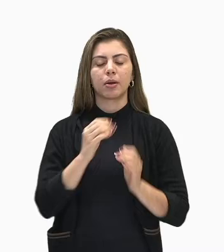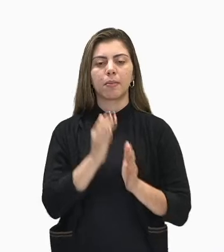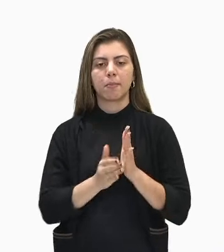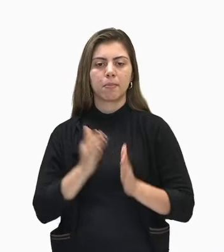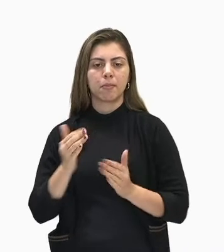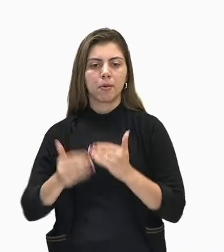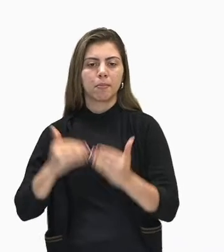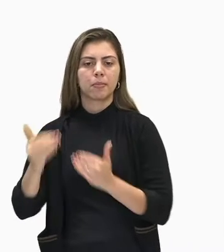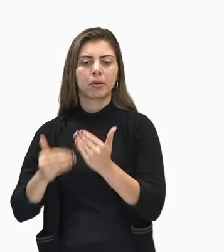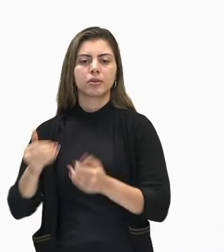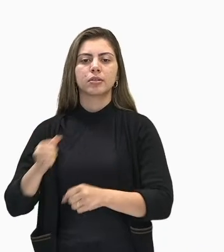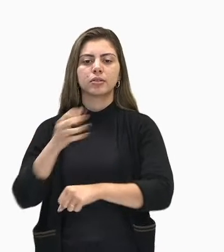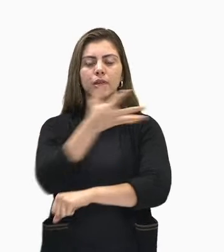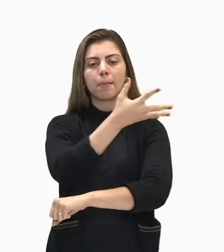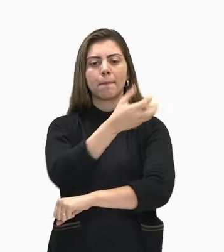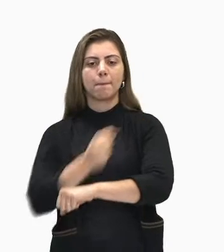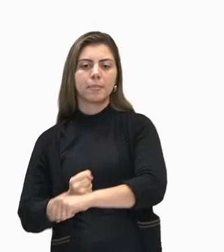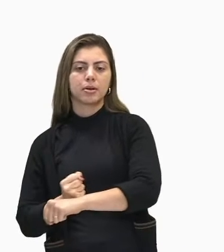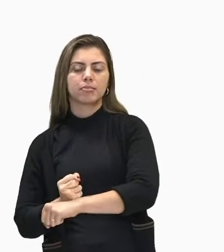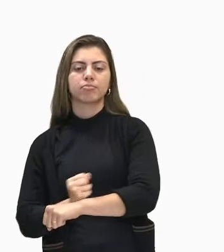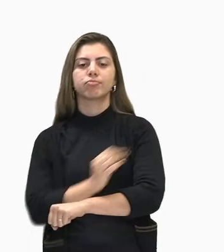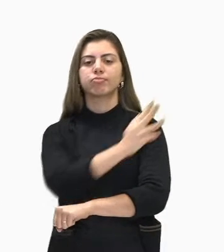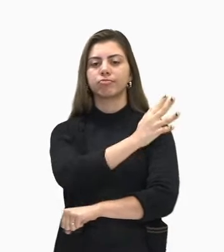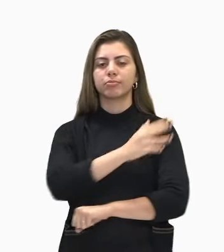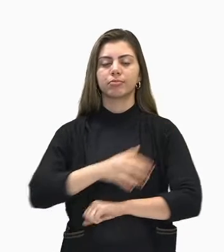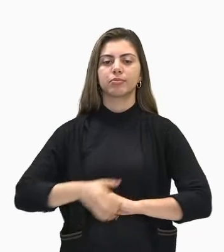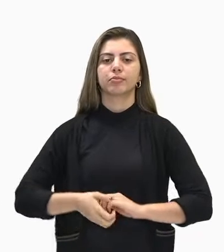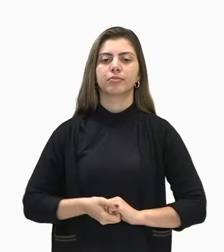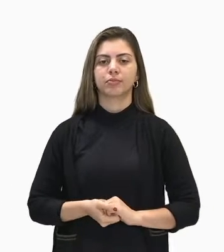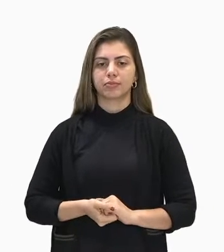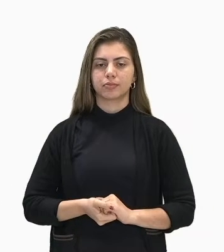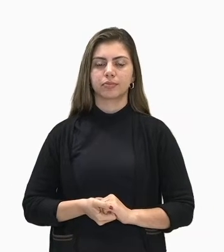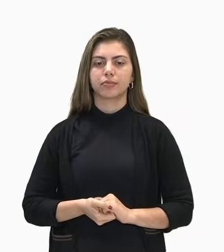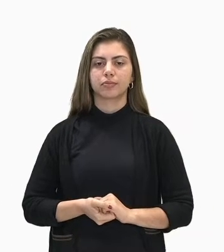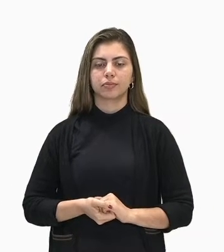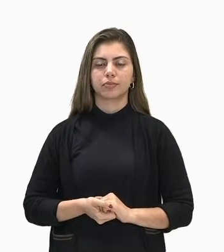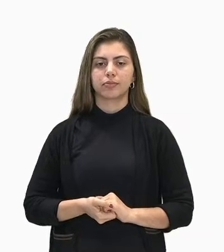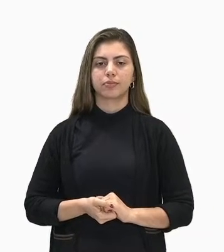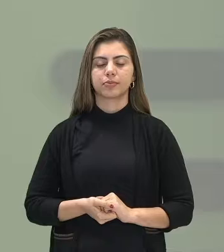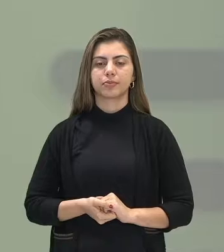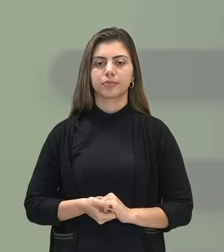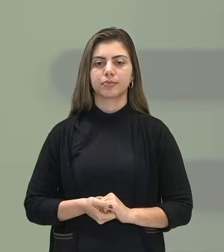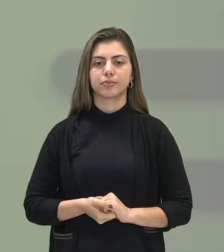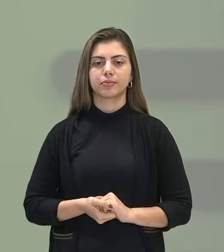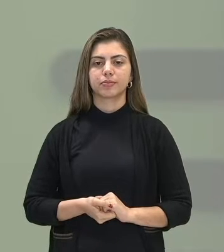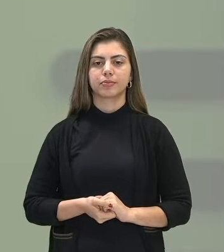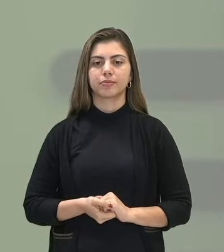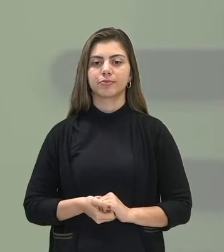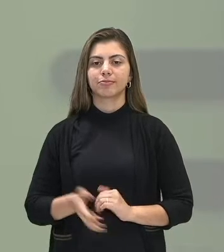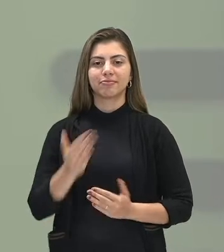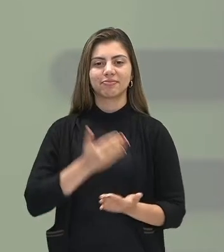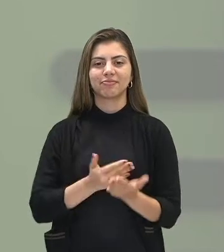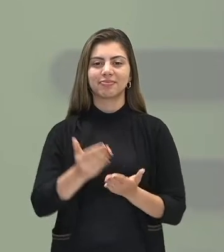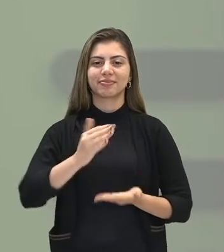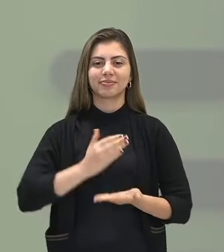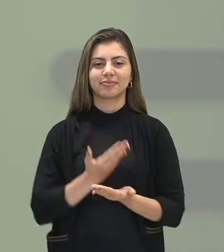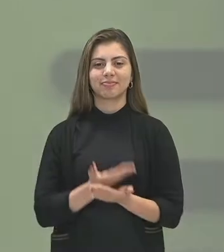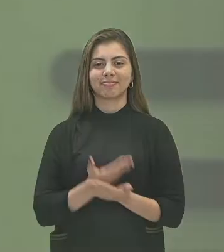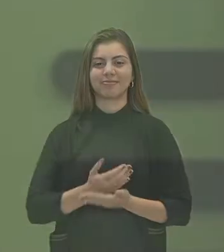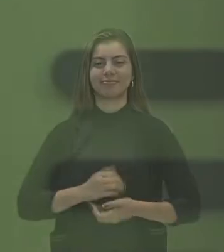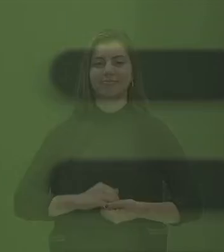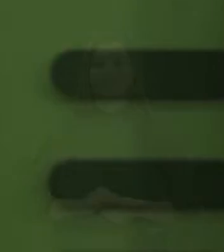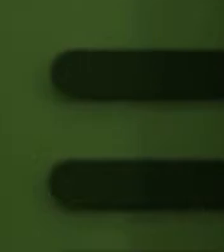Detalhamento, processos endotérmicos e exotérmicos. Vamos à nossa